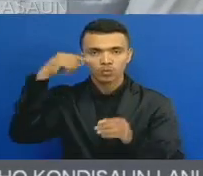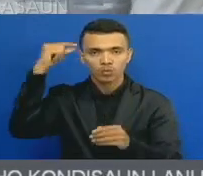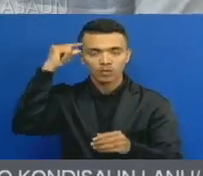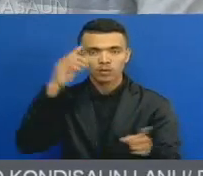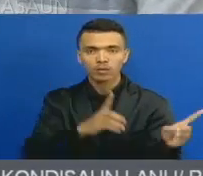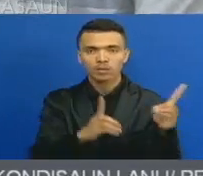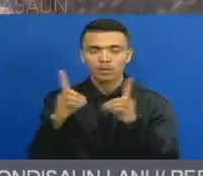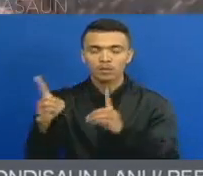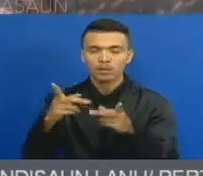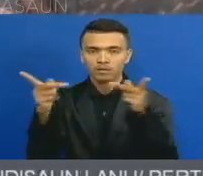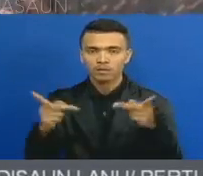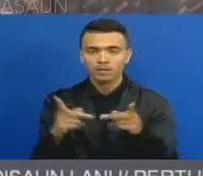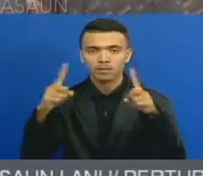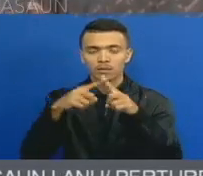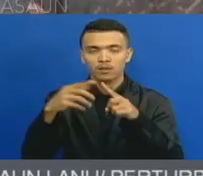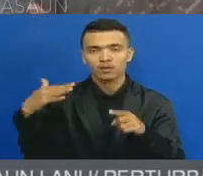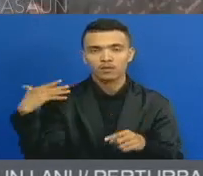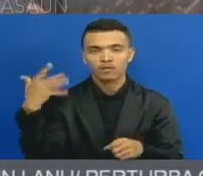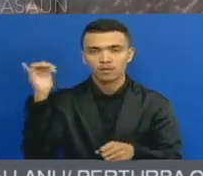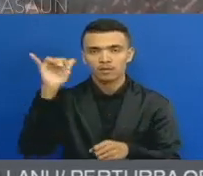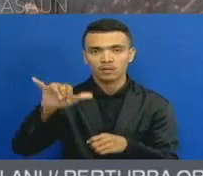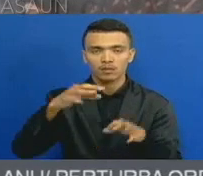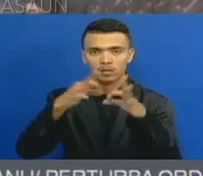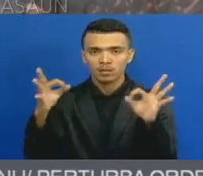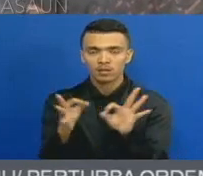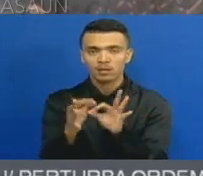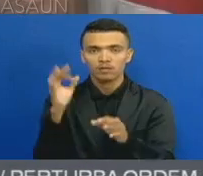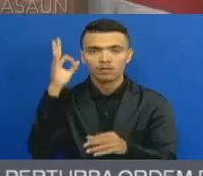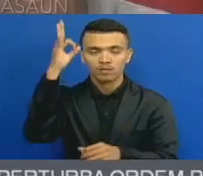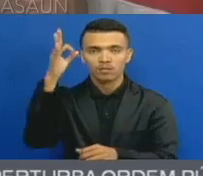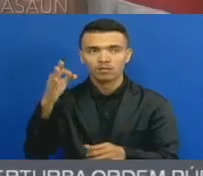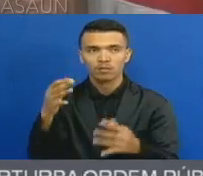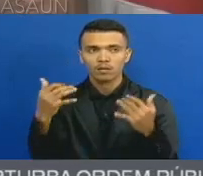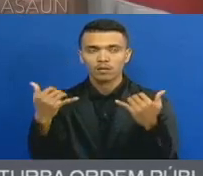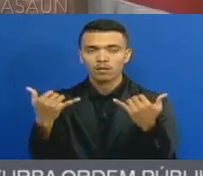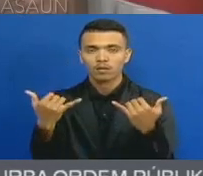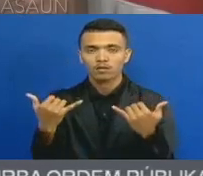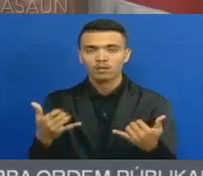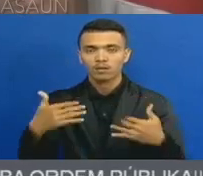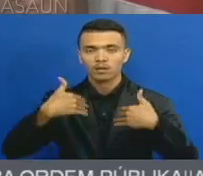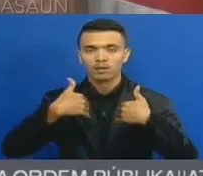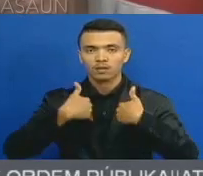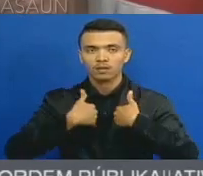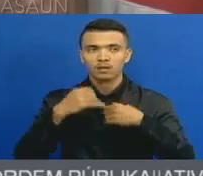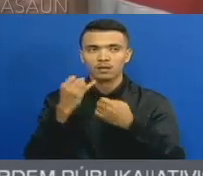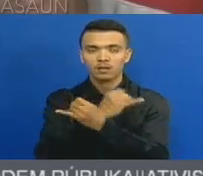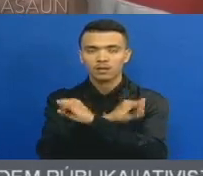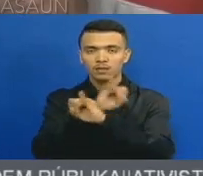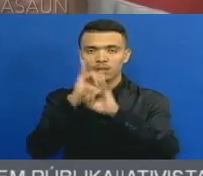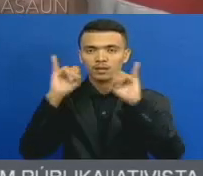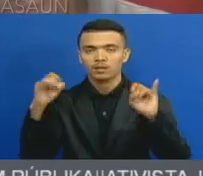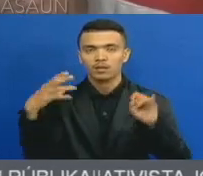cria condição para a jovem Sira, no Nebel Radia Sira no futuro. Agora, não é o Kuan, né?